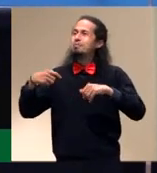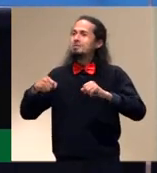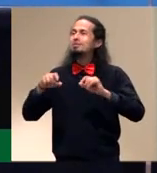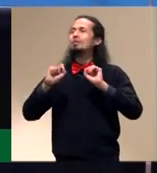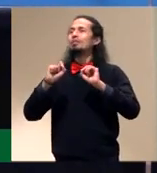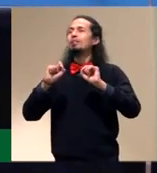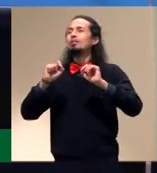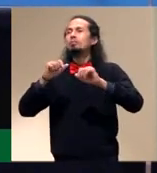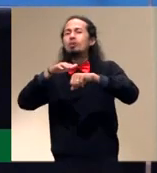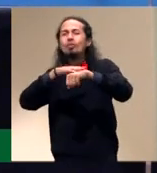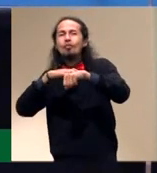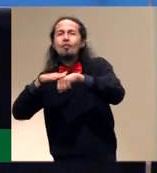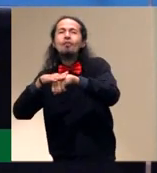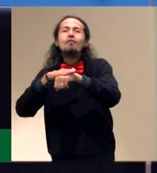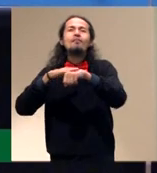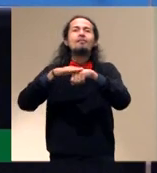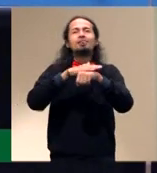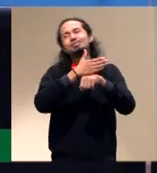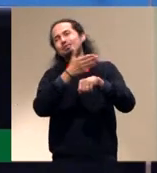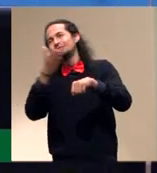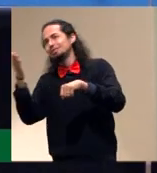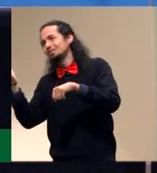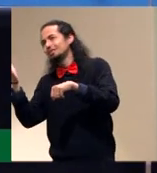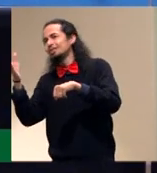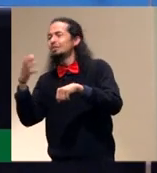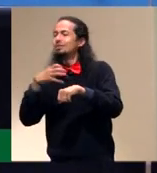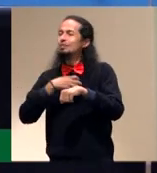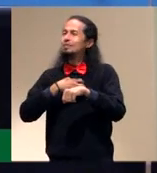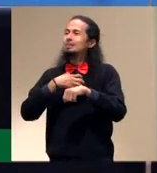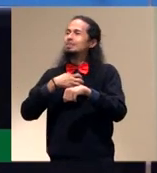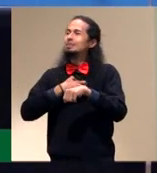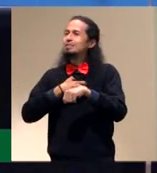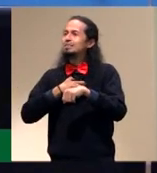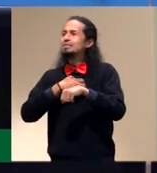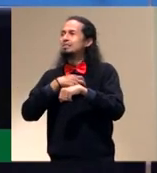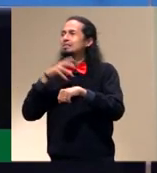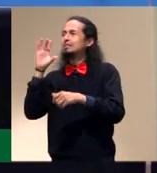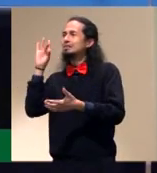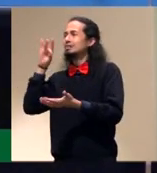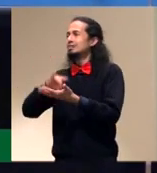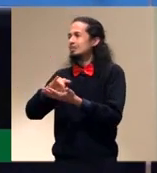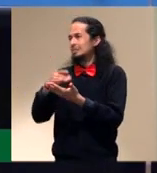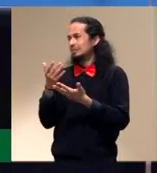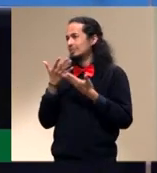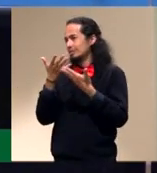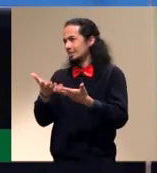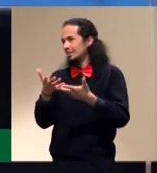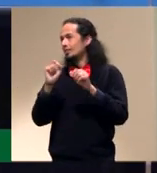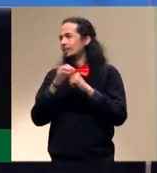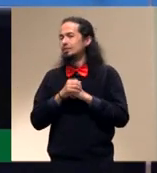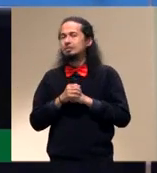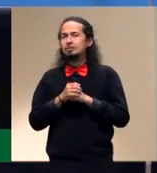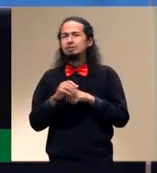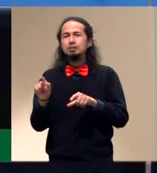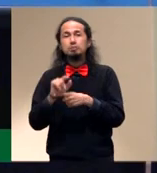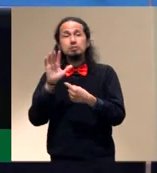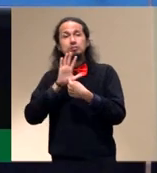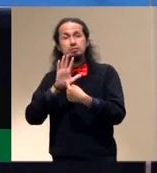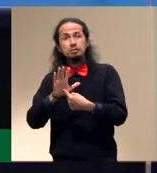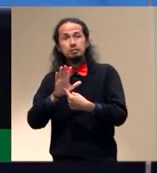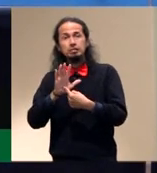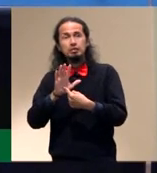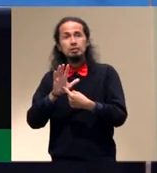vocês, no sentido de reafirmar, né, e de destacar aquilo que são os